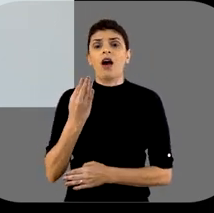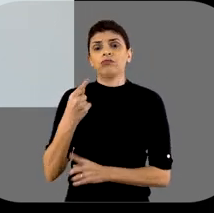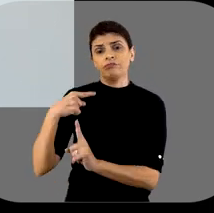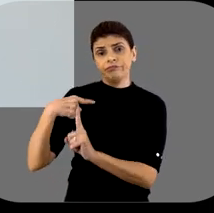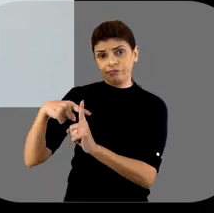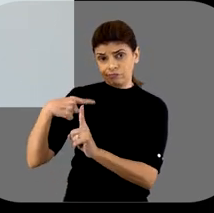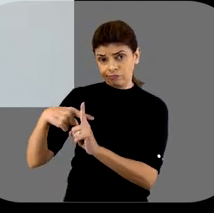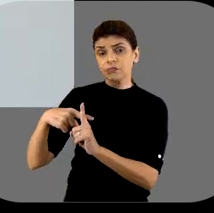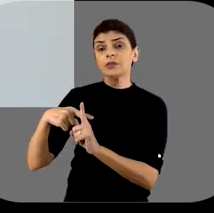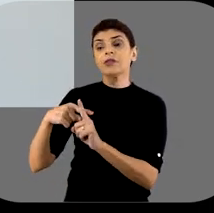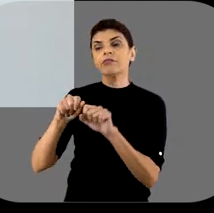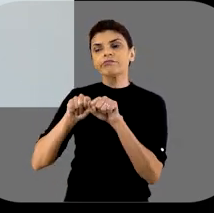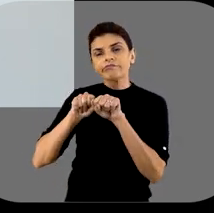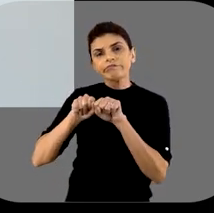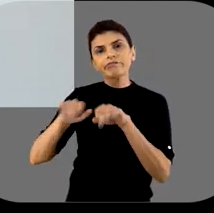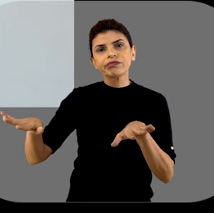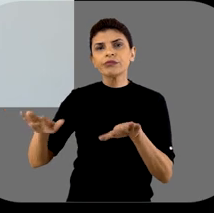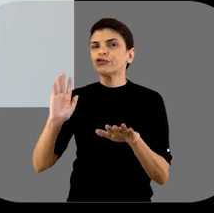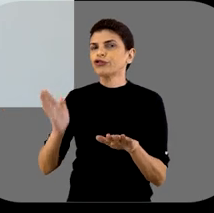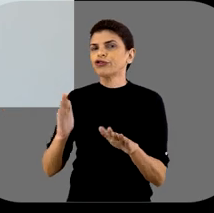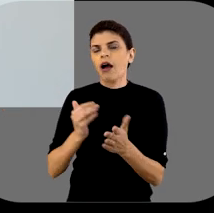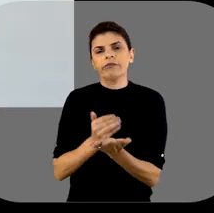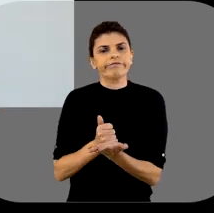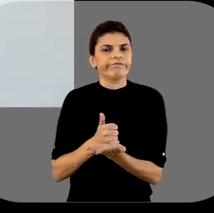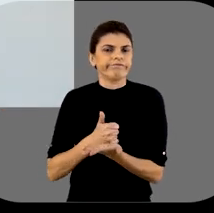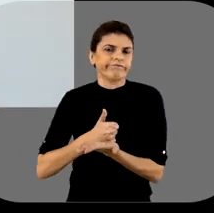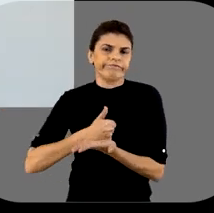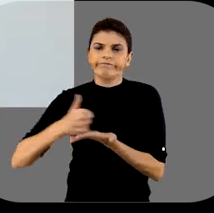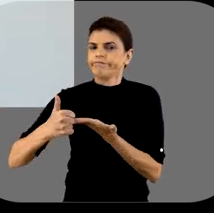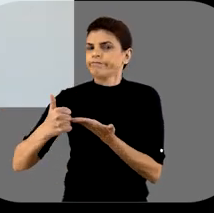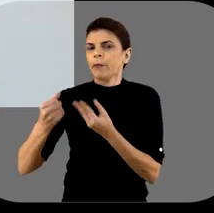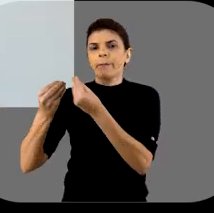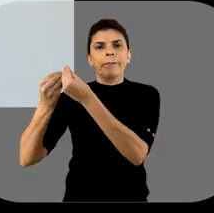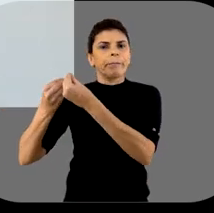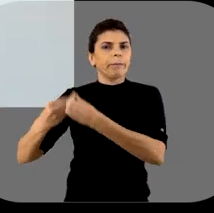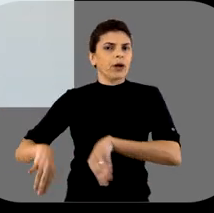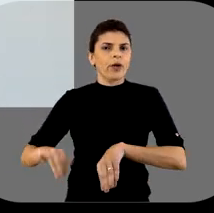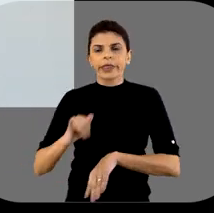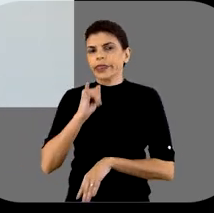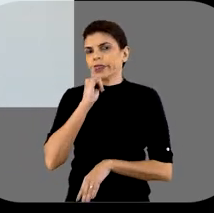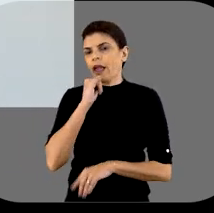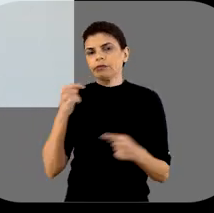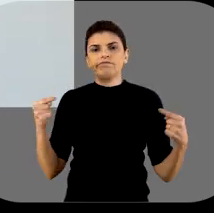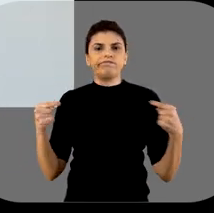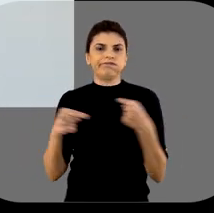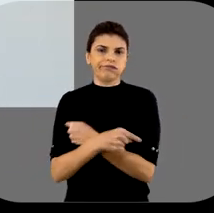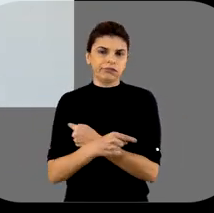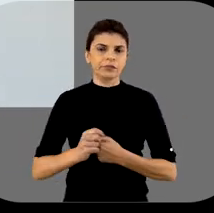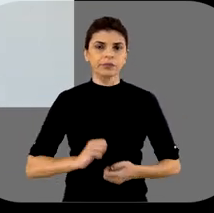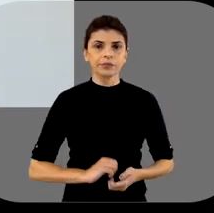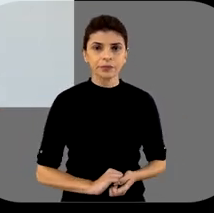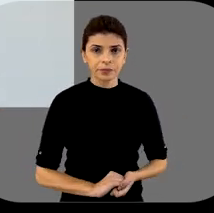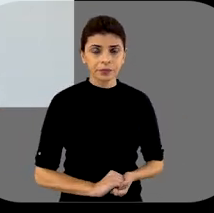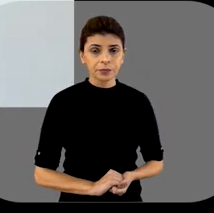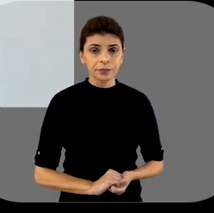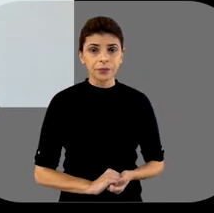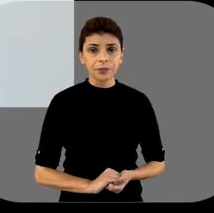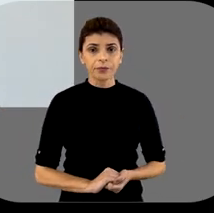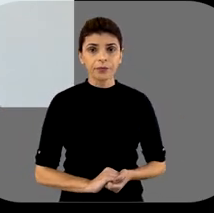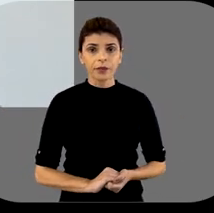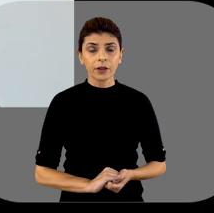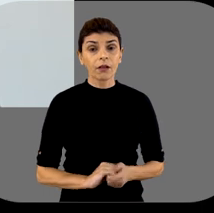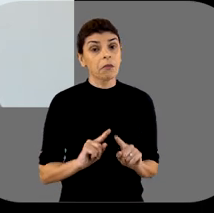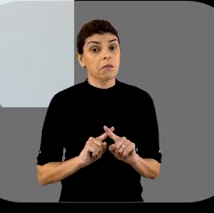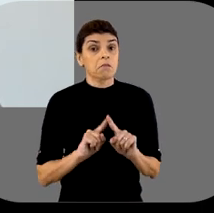confirmação dessa infecção seria prejudicada pelo uso de um teste inadequado. Só